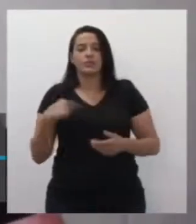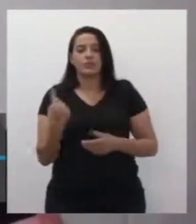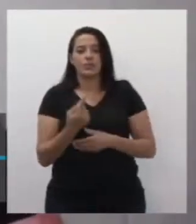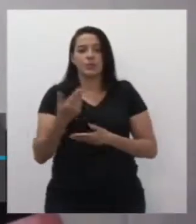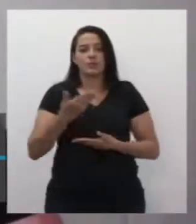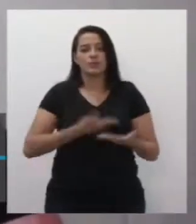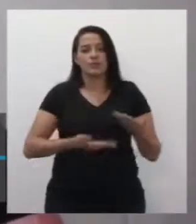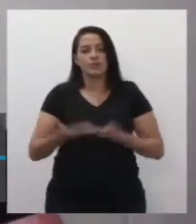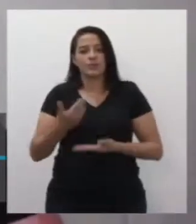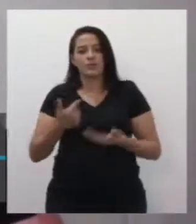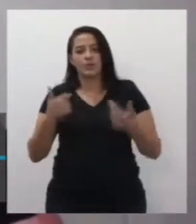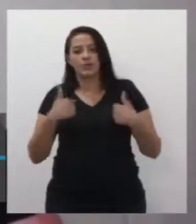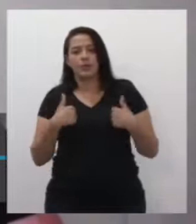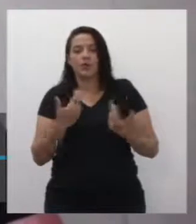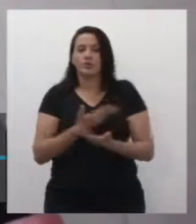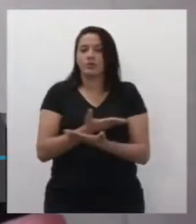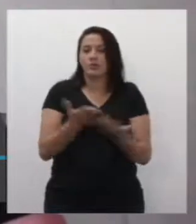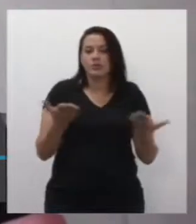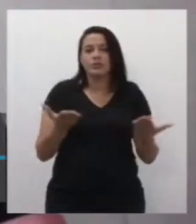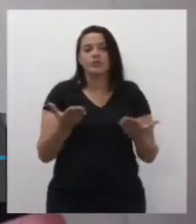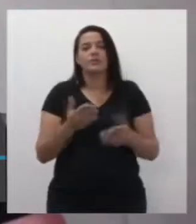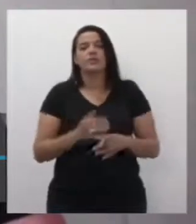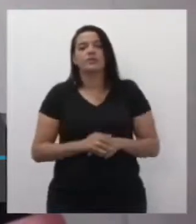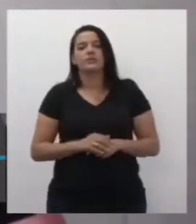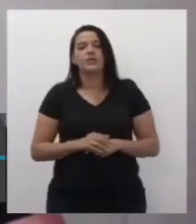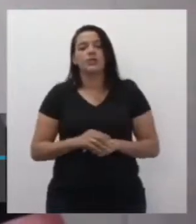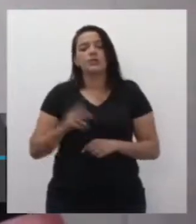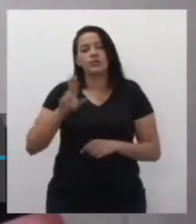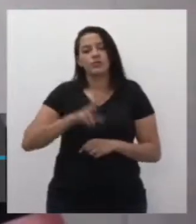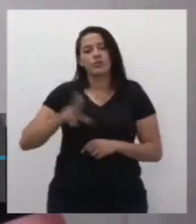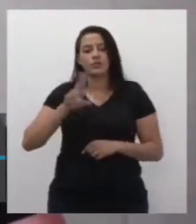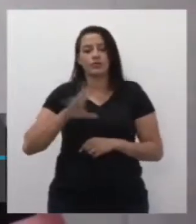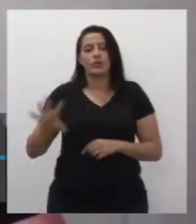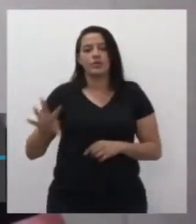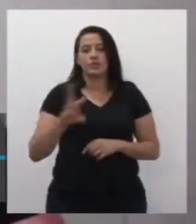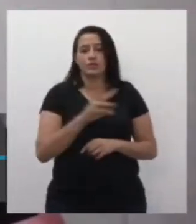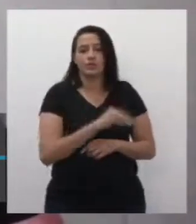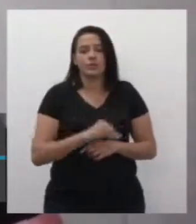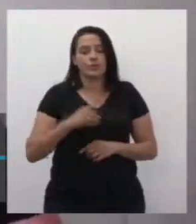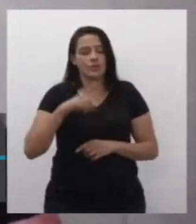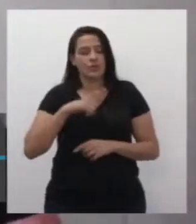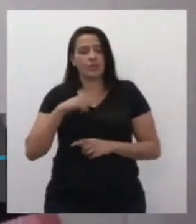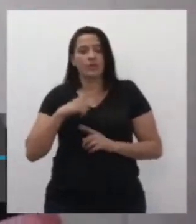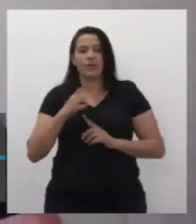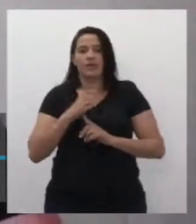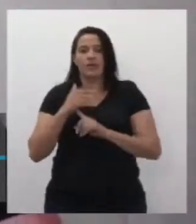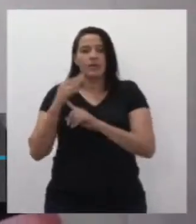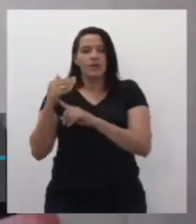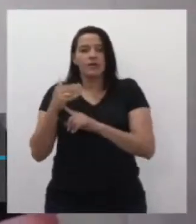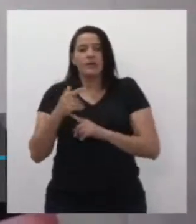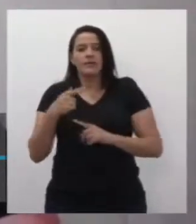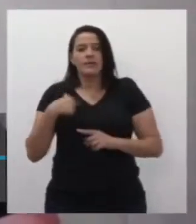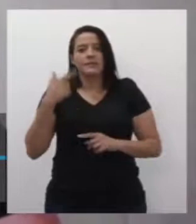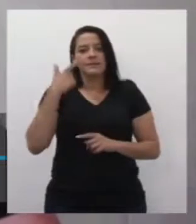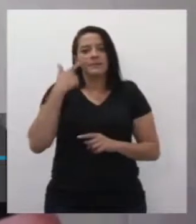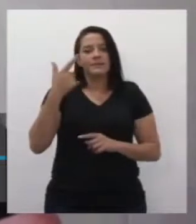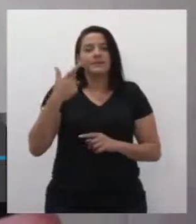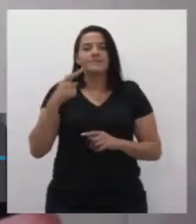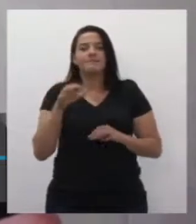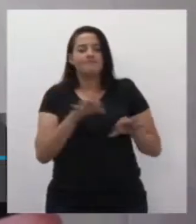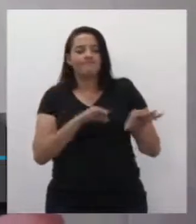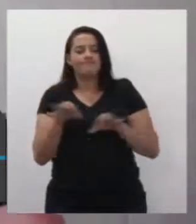a gente aqui com vocês, utilizando todos esses materiais, e que tem uma grande perspectiva de